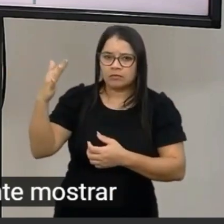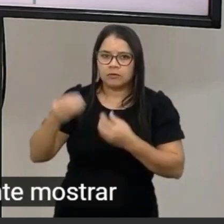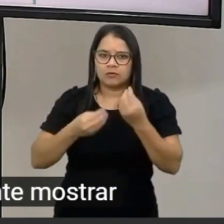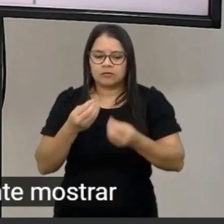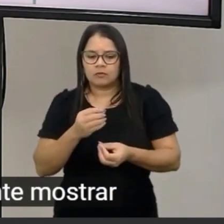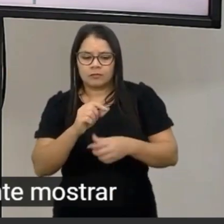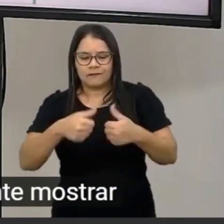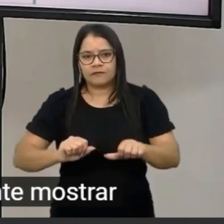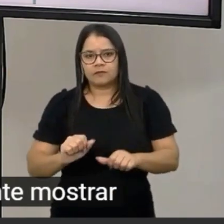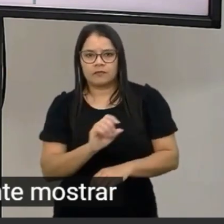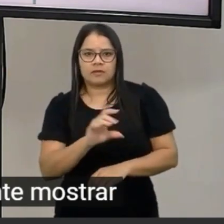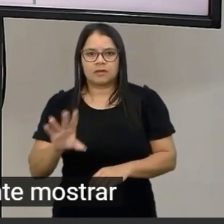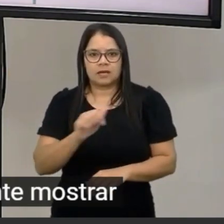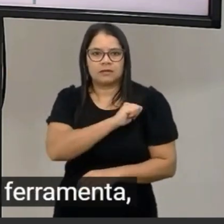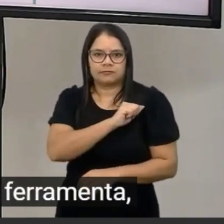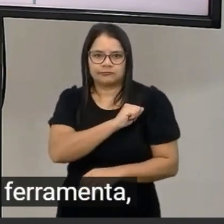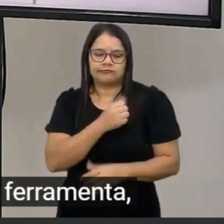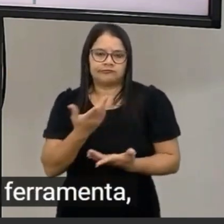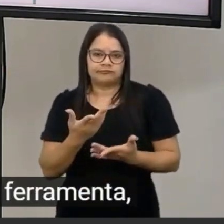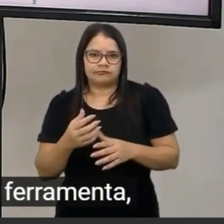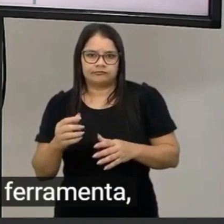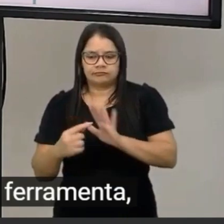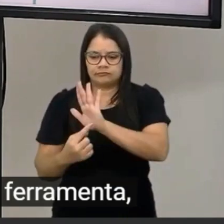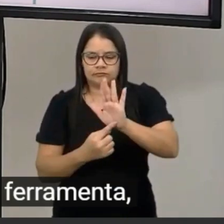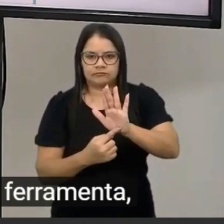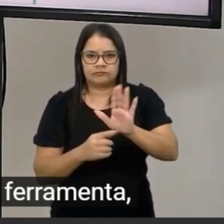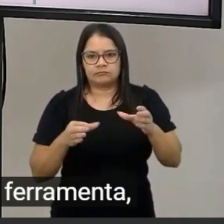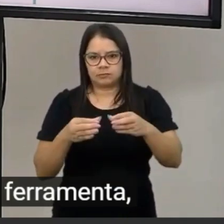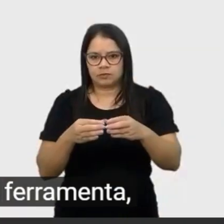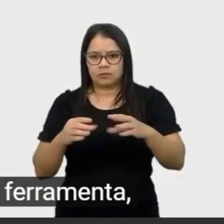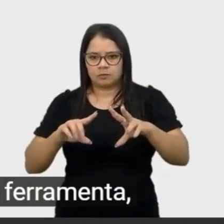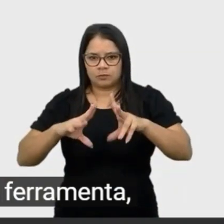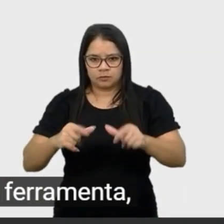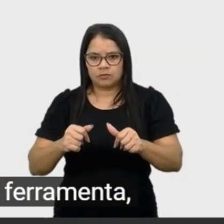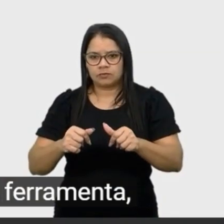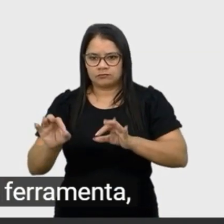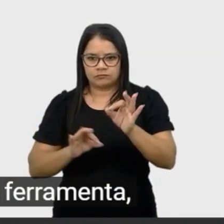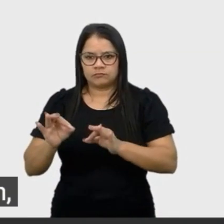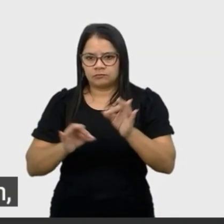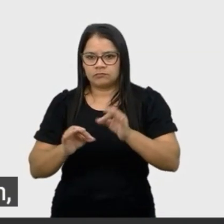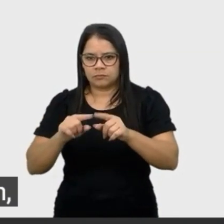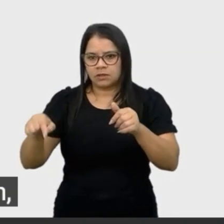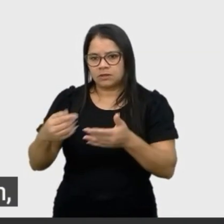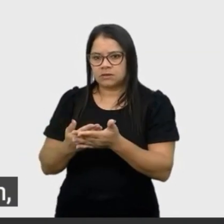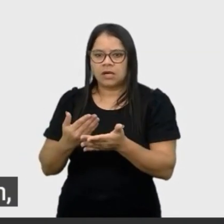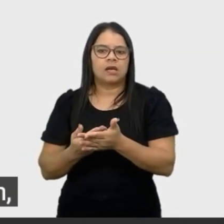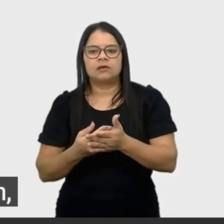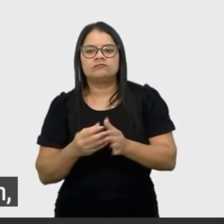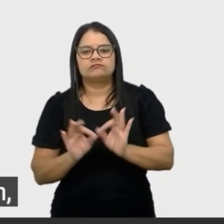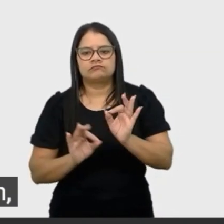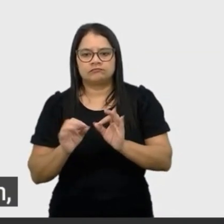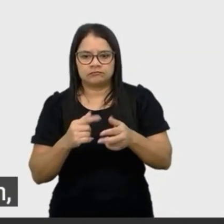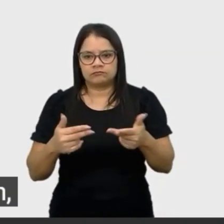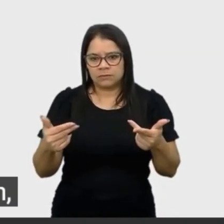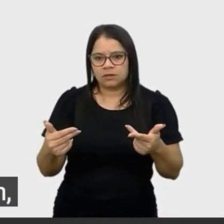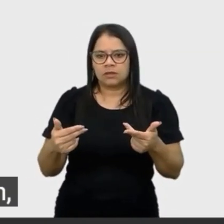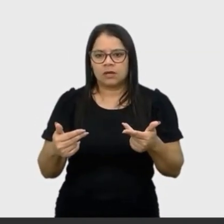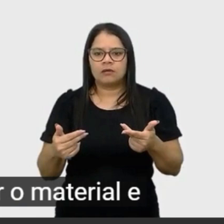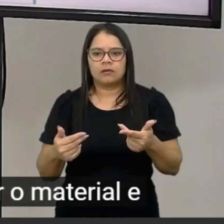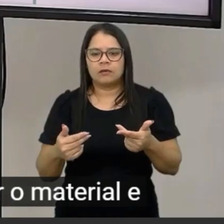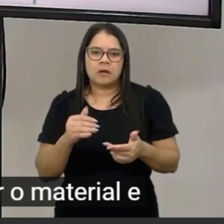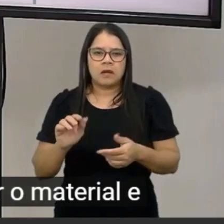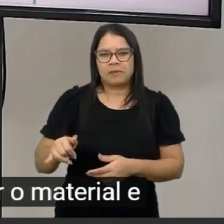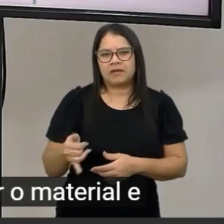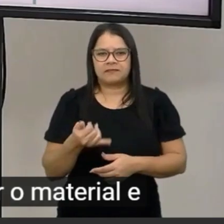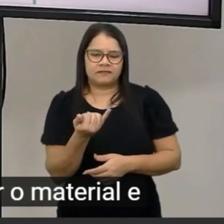acendendo. Então, como ficou de cada um? É muito interessante a gente mostrar para o restante da sala. Organiza a sala em ilhas com kit de ferramenta, cola, tesoura, régua, para evitar